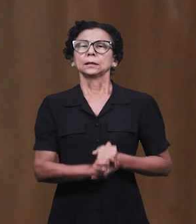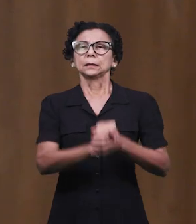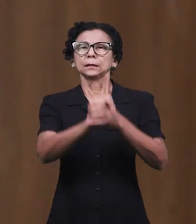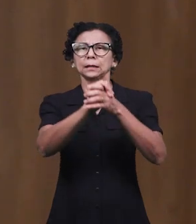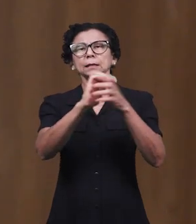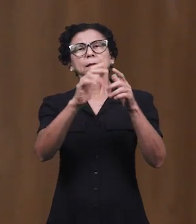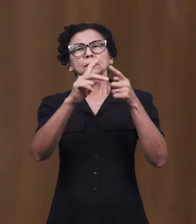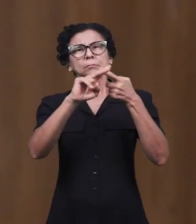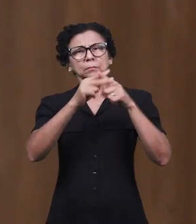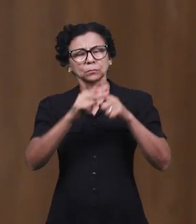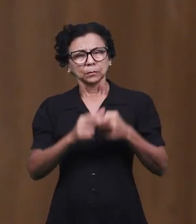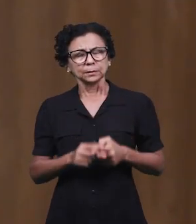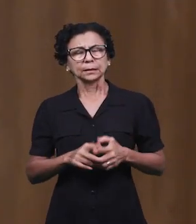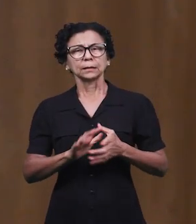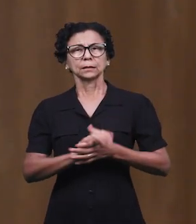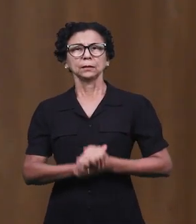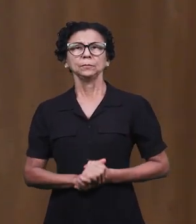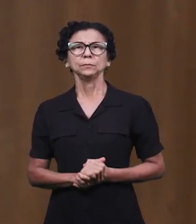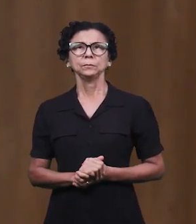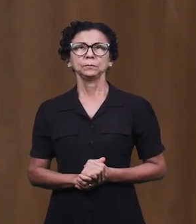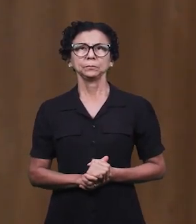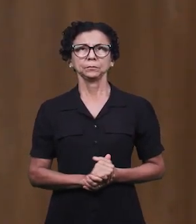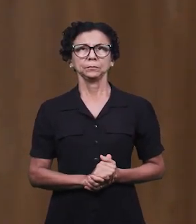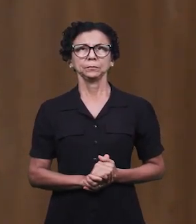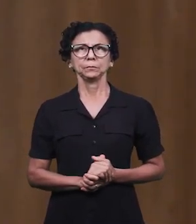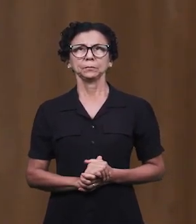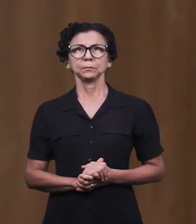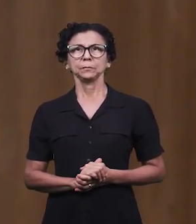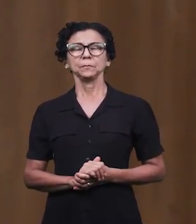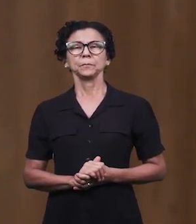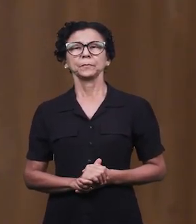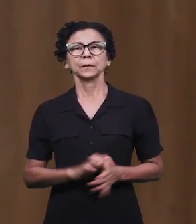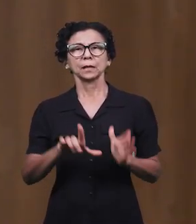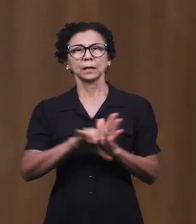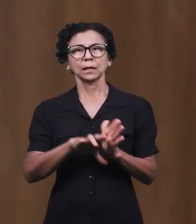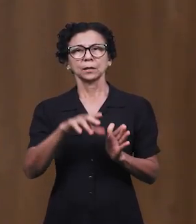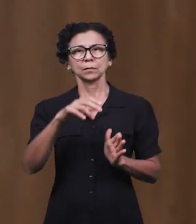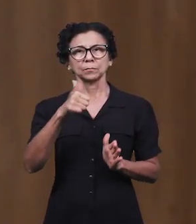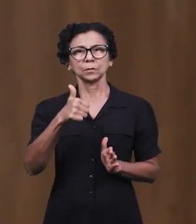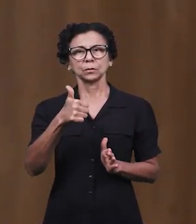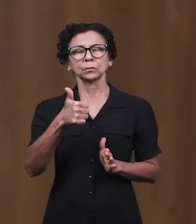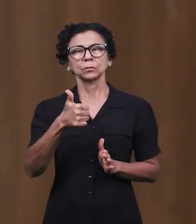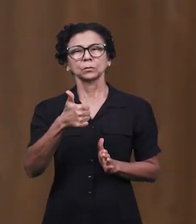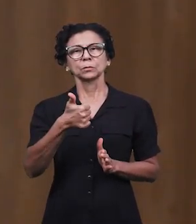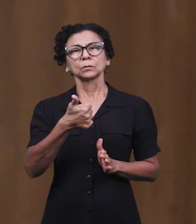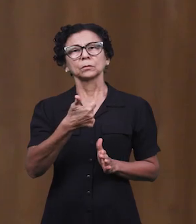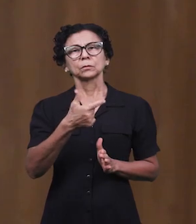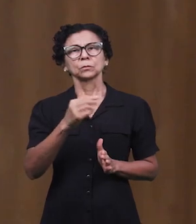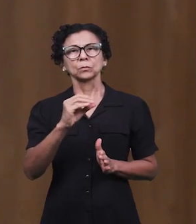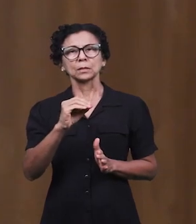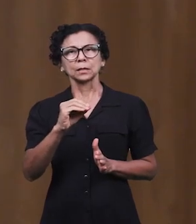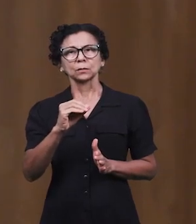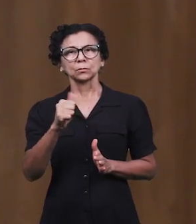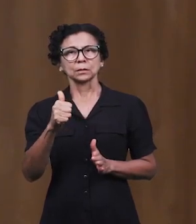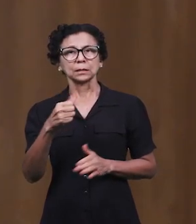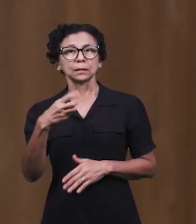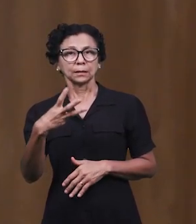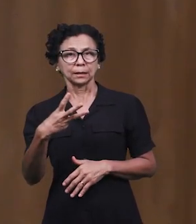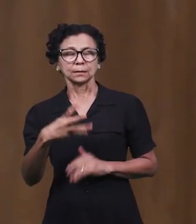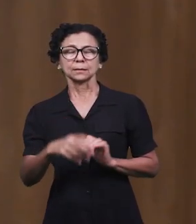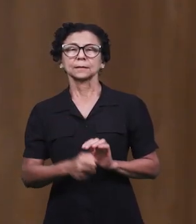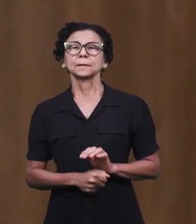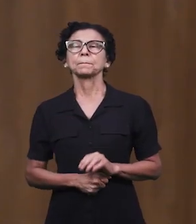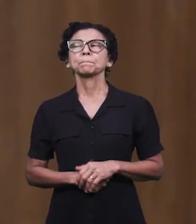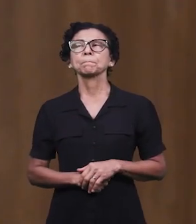Como, por exemplo, nós temos a Lei da Previdência Social, que é a Lei 8.213, que ela diz o seguinte, que todas as empresas